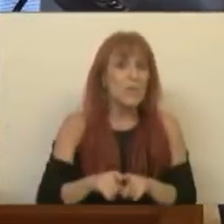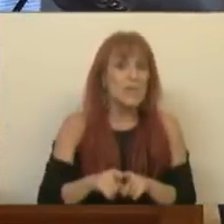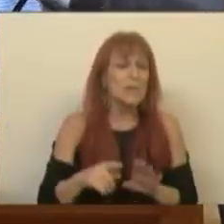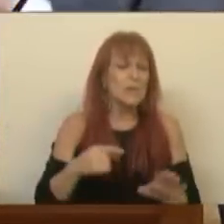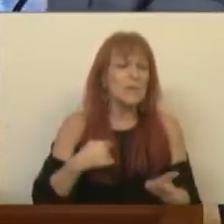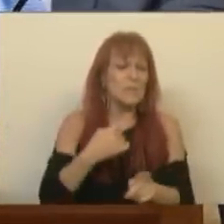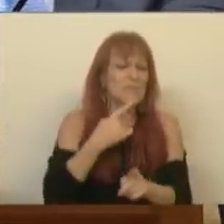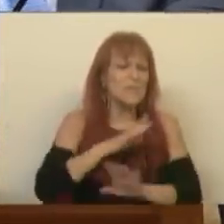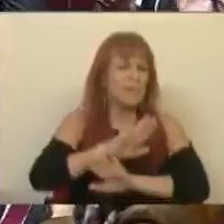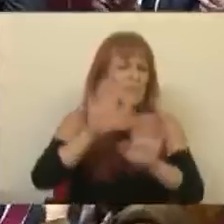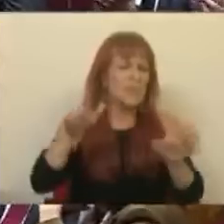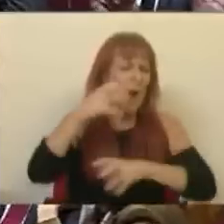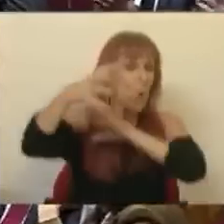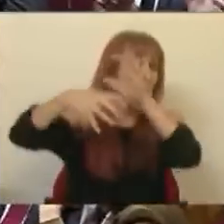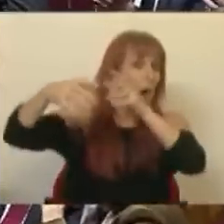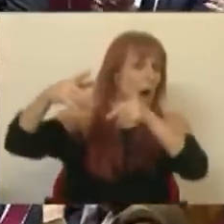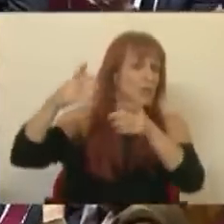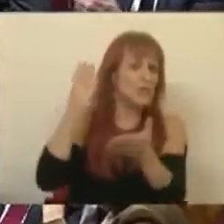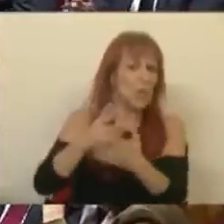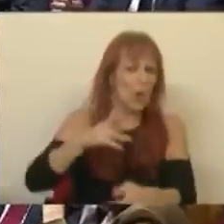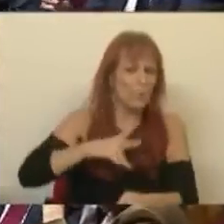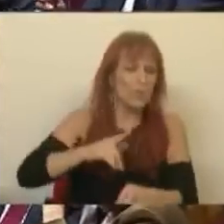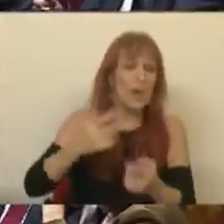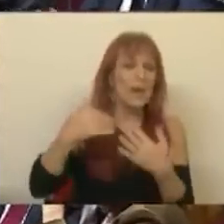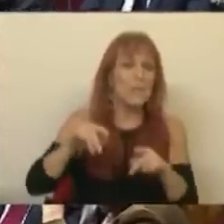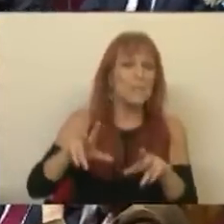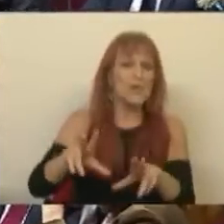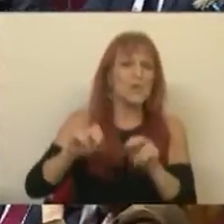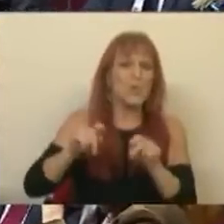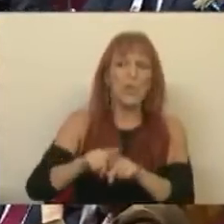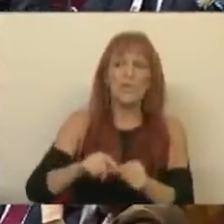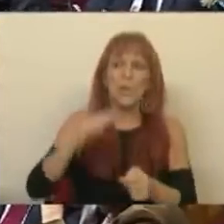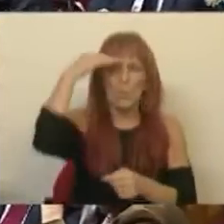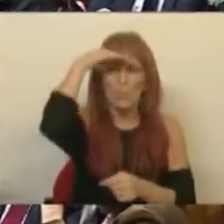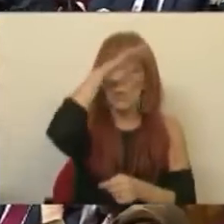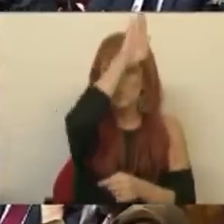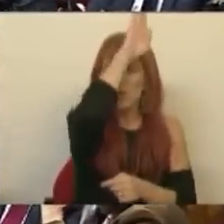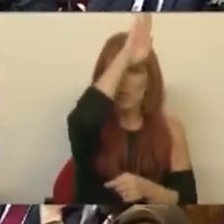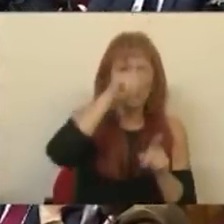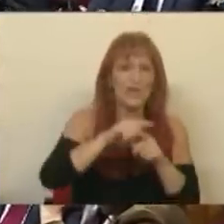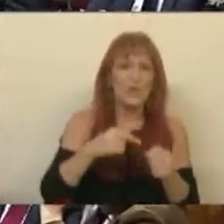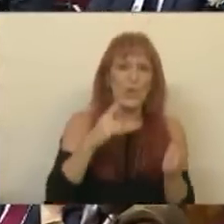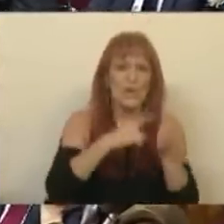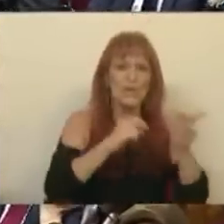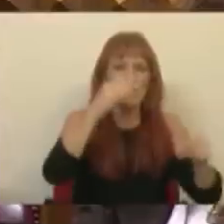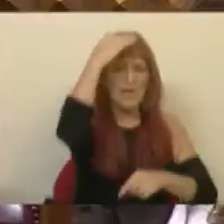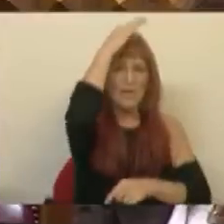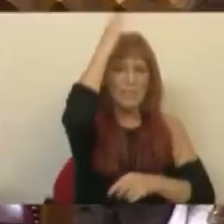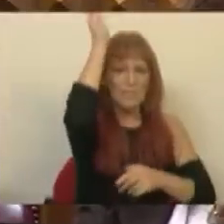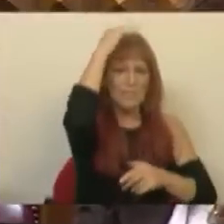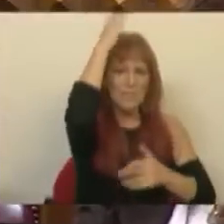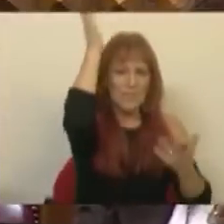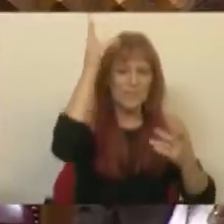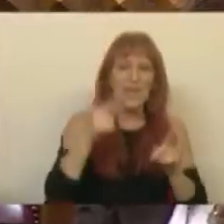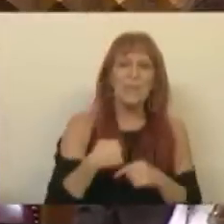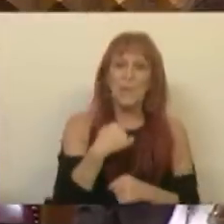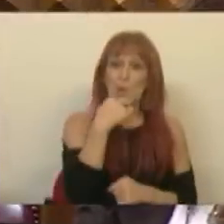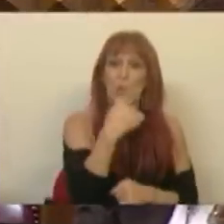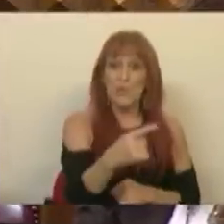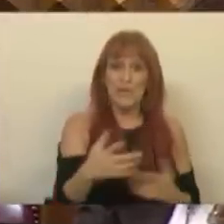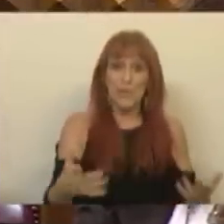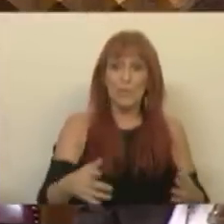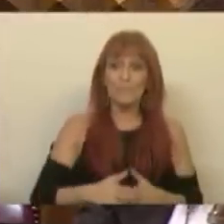percebemos que o caos Só há em Portugal mas nunca no Brasil bolsonaro nem nos Estados Unidos Dona mas eu devo